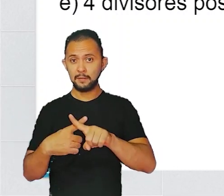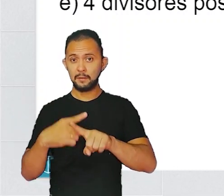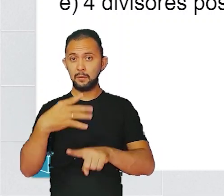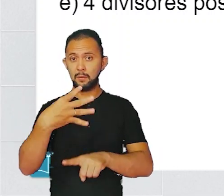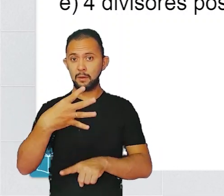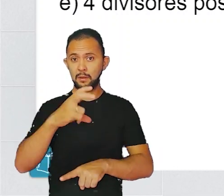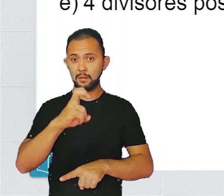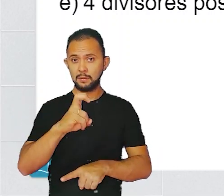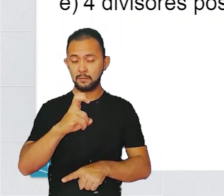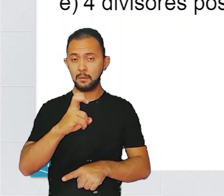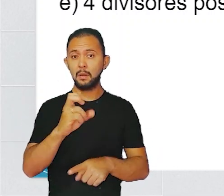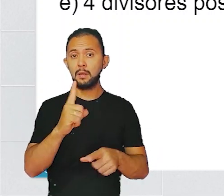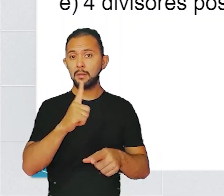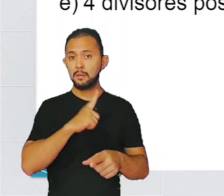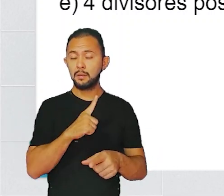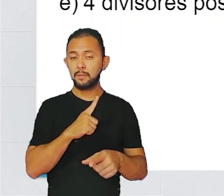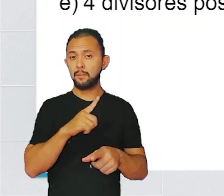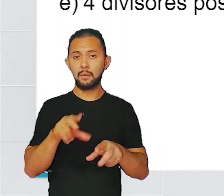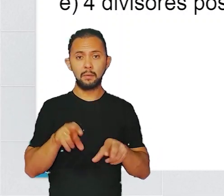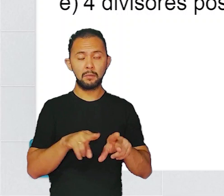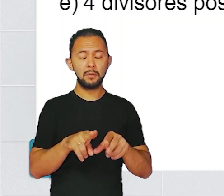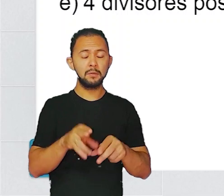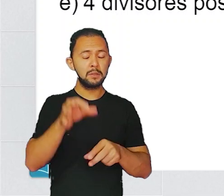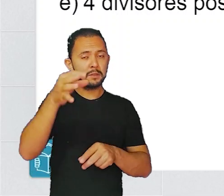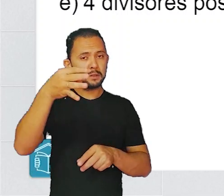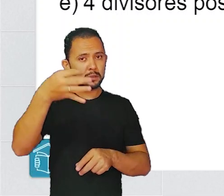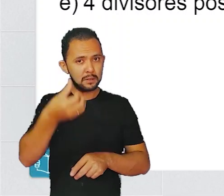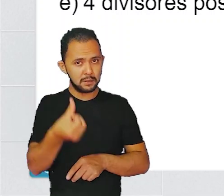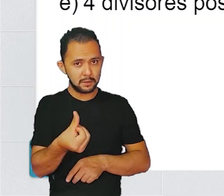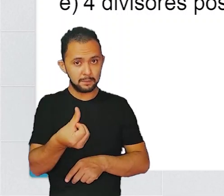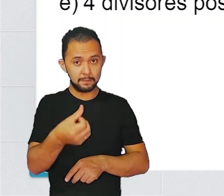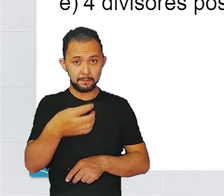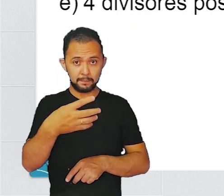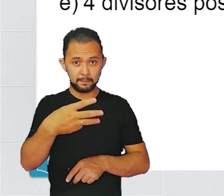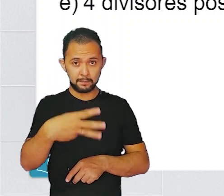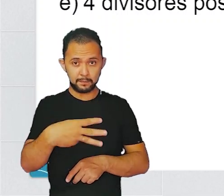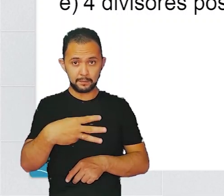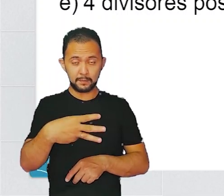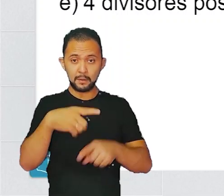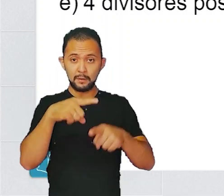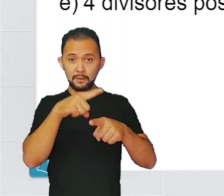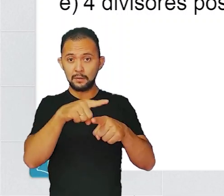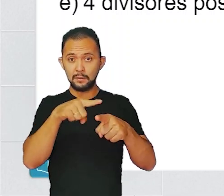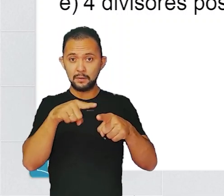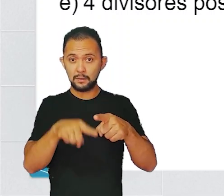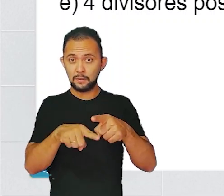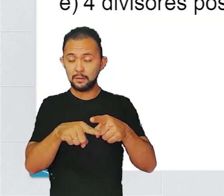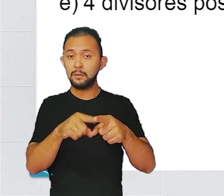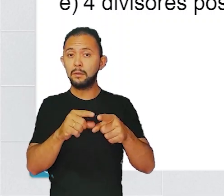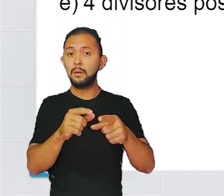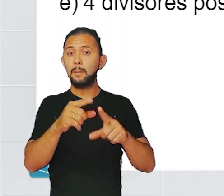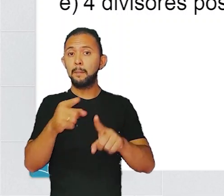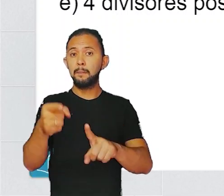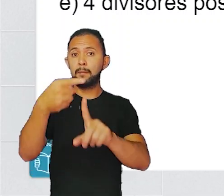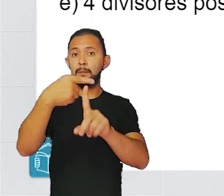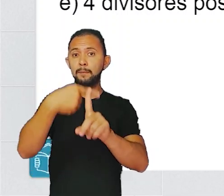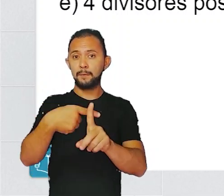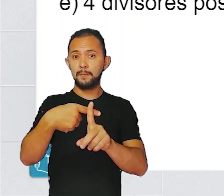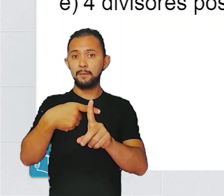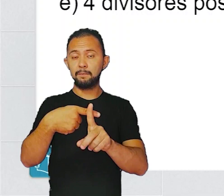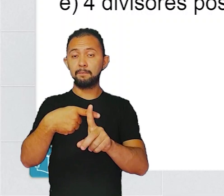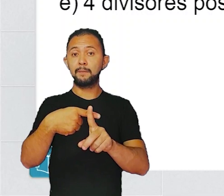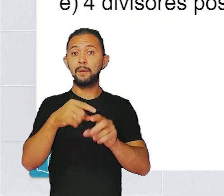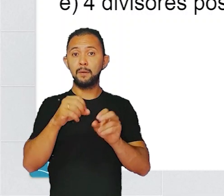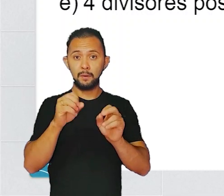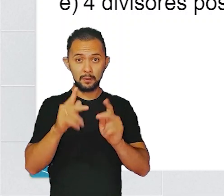possui exatamente 66 divisores positivos. Lembra que eu falei lá daquela regra serve